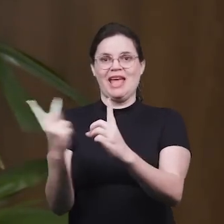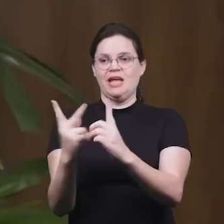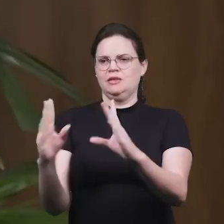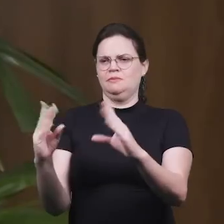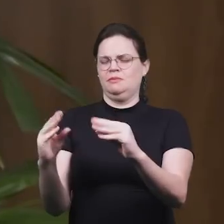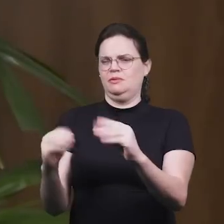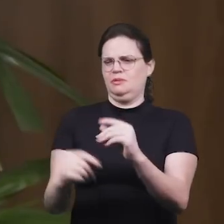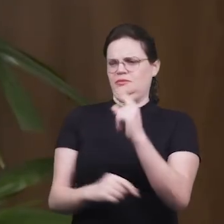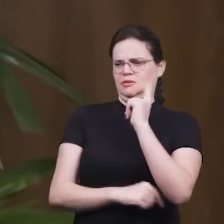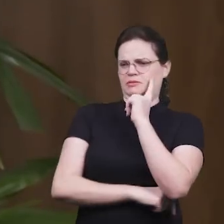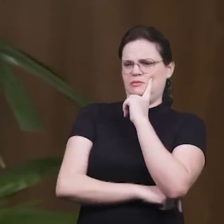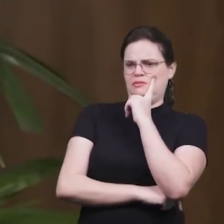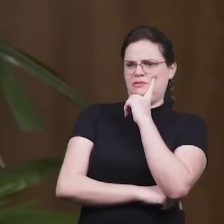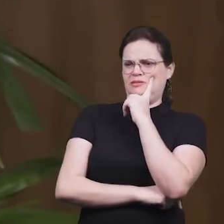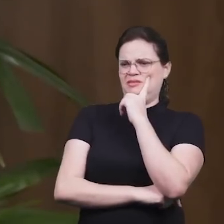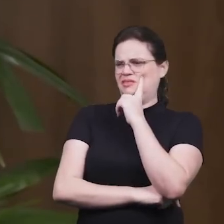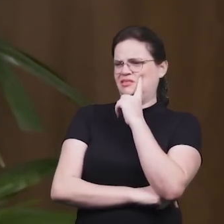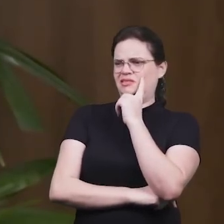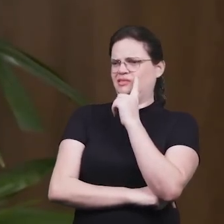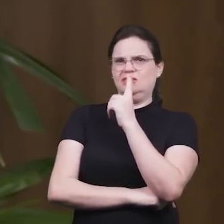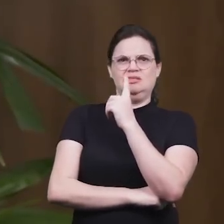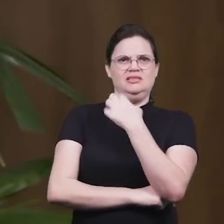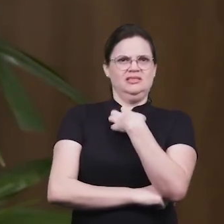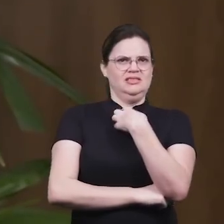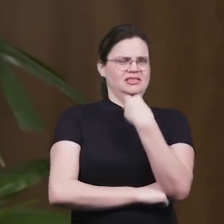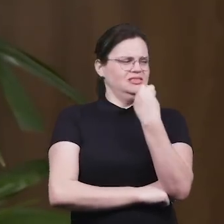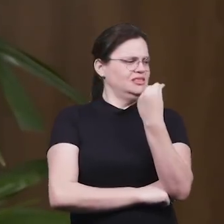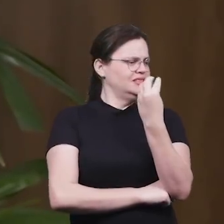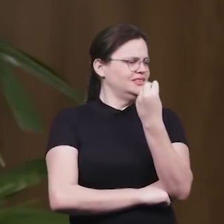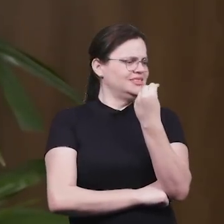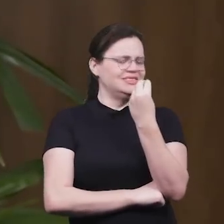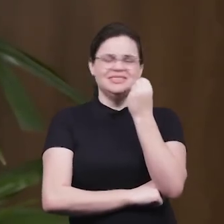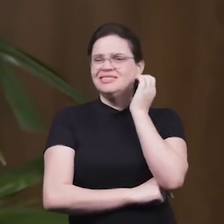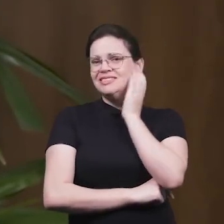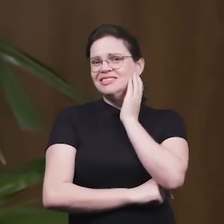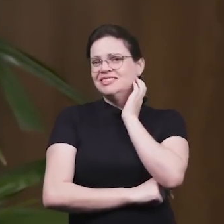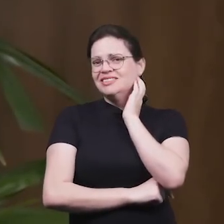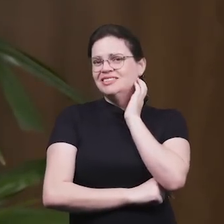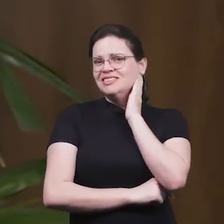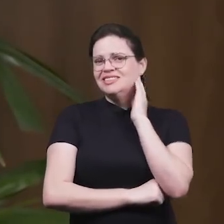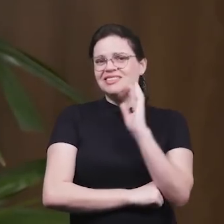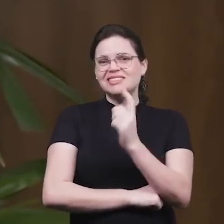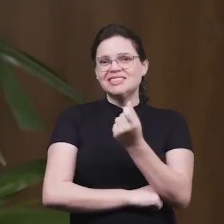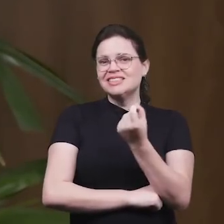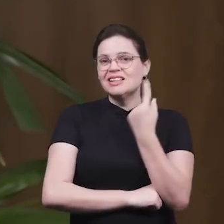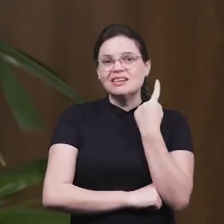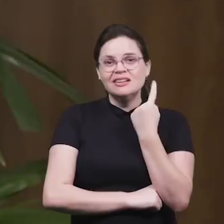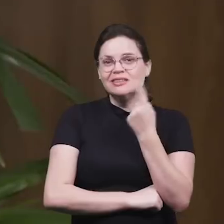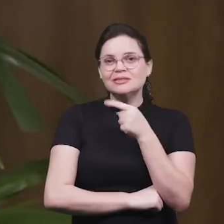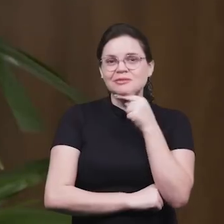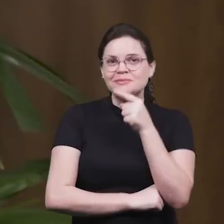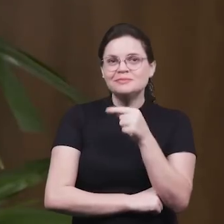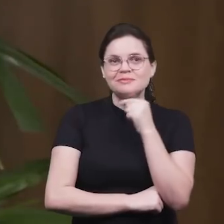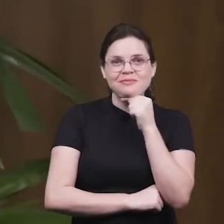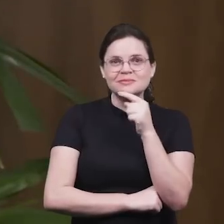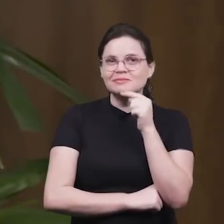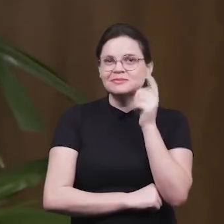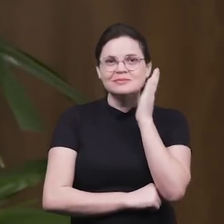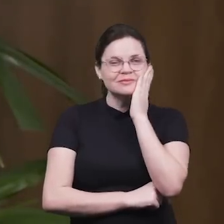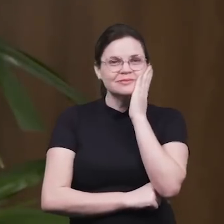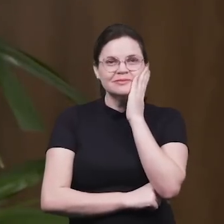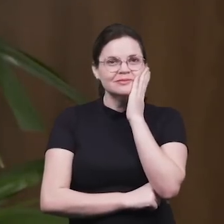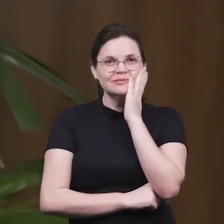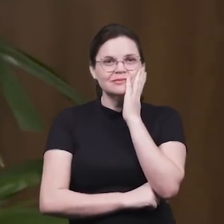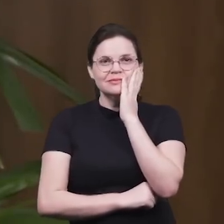você fica totalmente perdido, uma sensação tão inconfortável, estranha, que deu quase vontade. Se eu